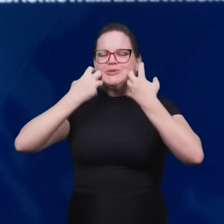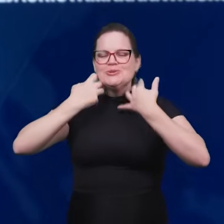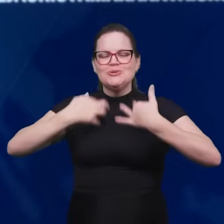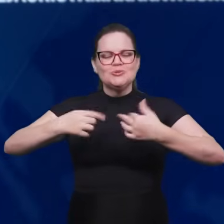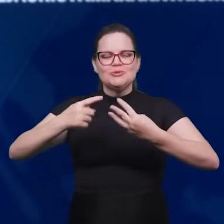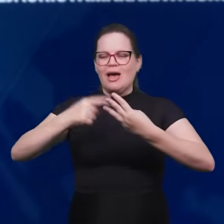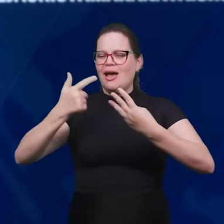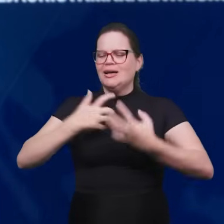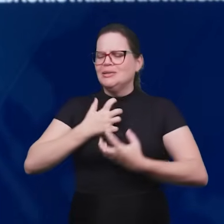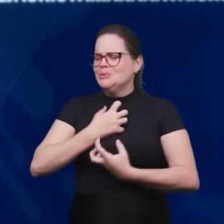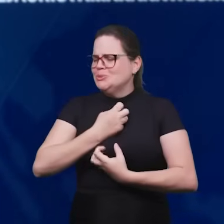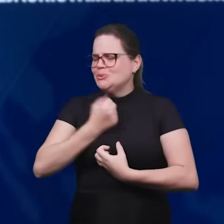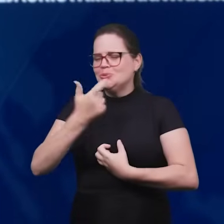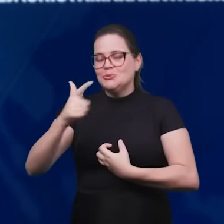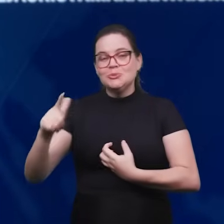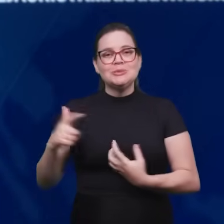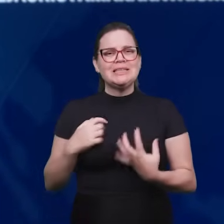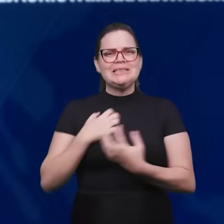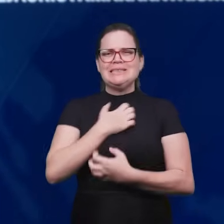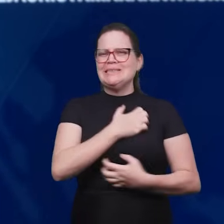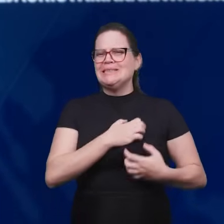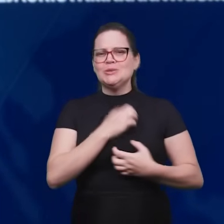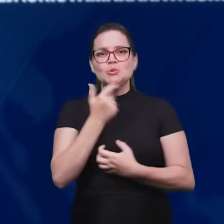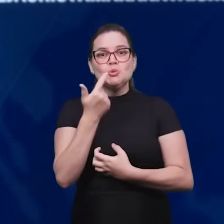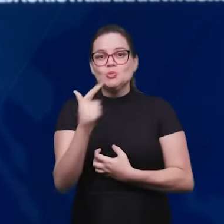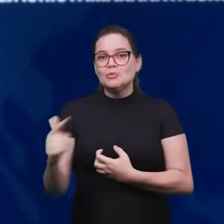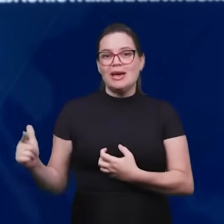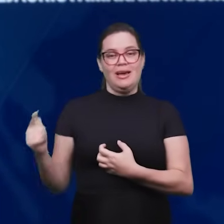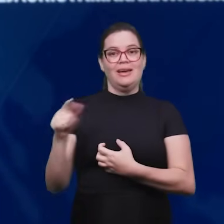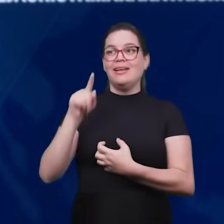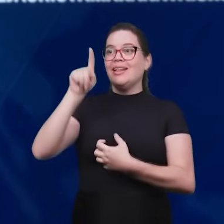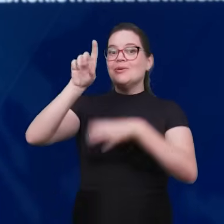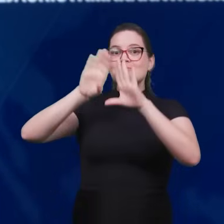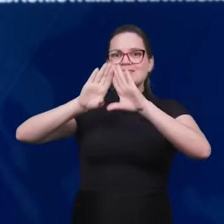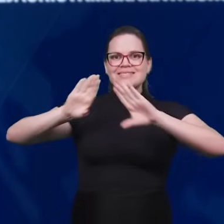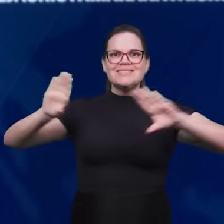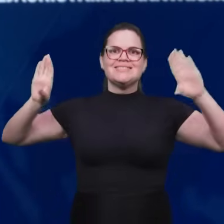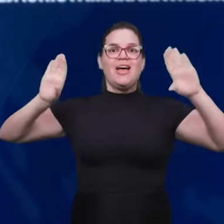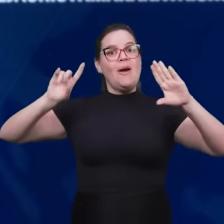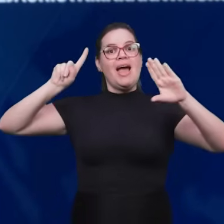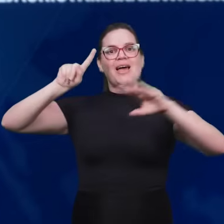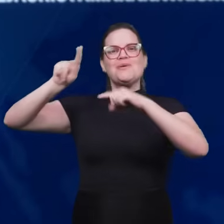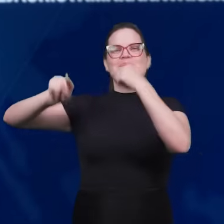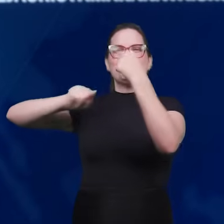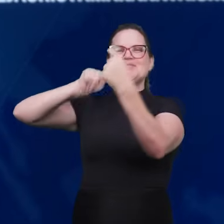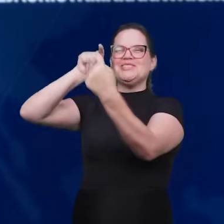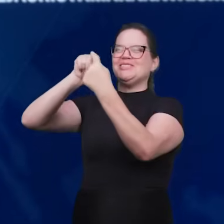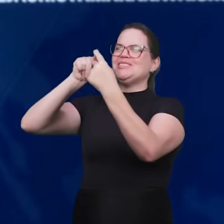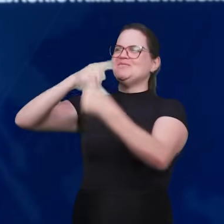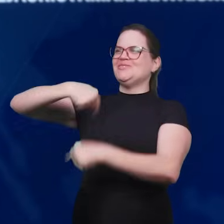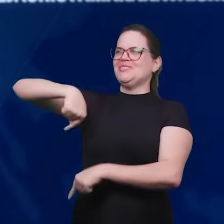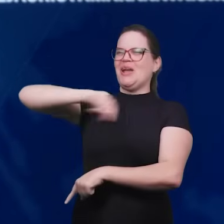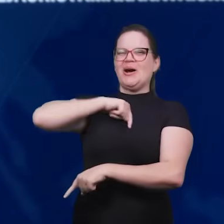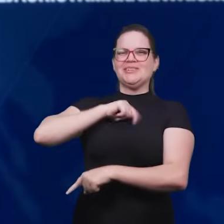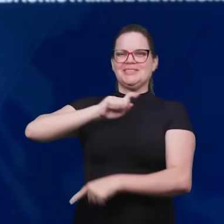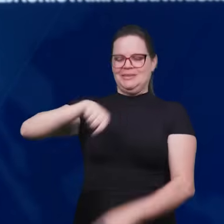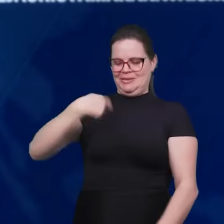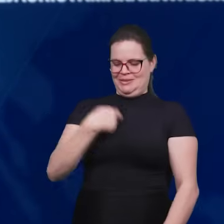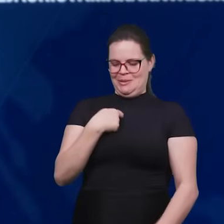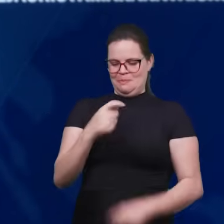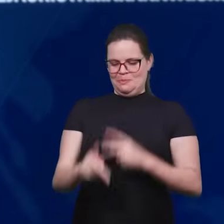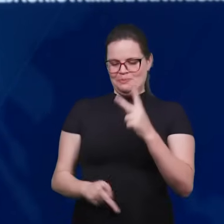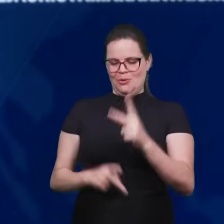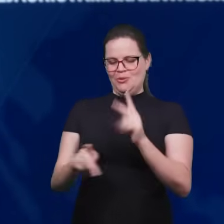E este também é o destino de todos aqueles que se chama o povo do Senhor Jesus. E a